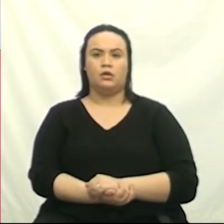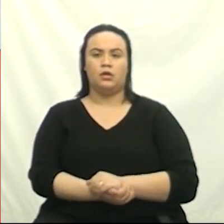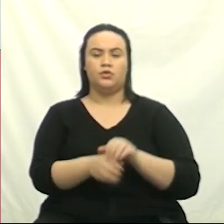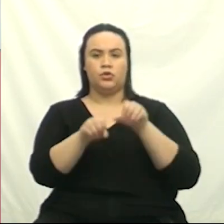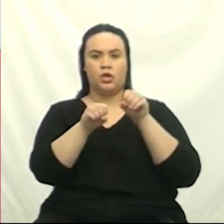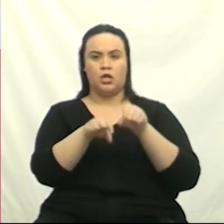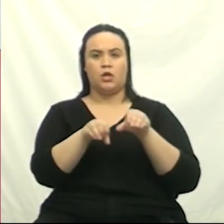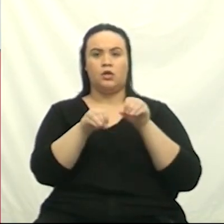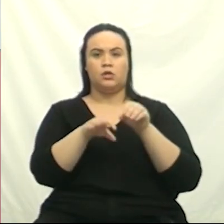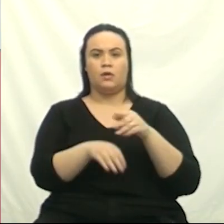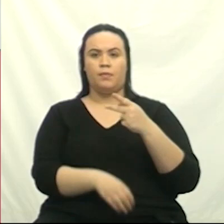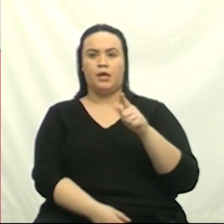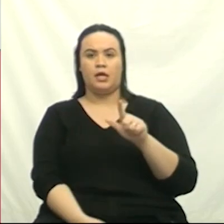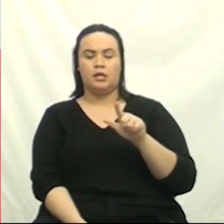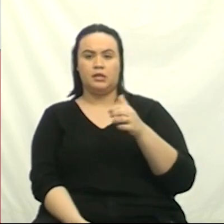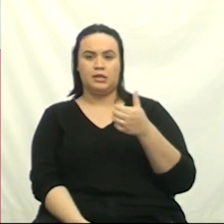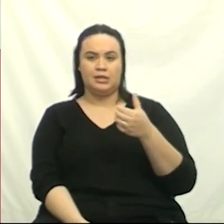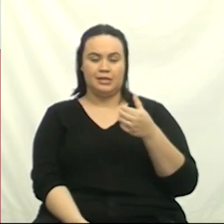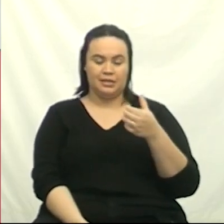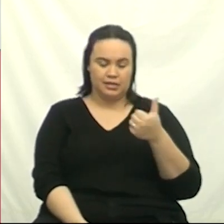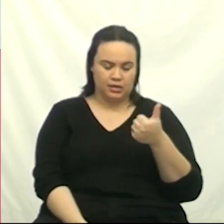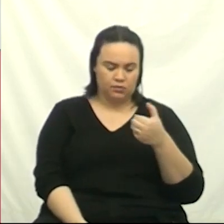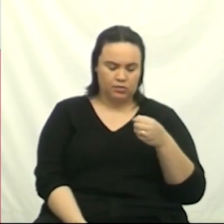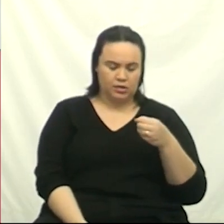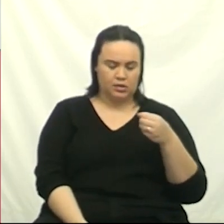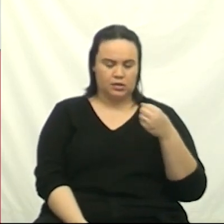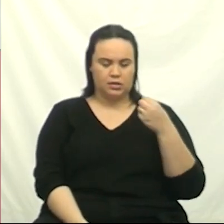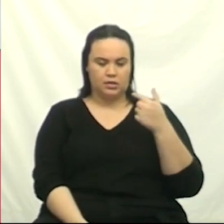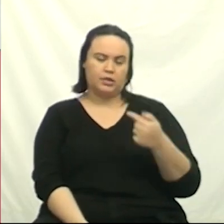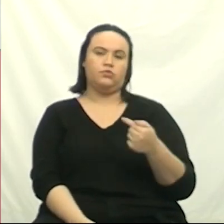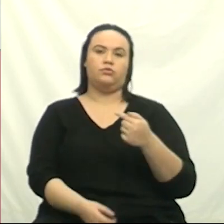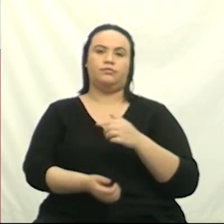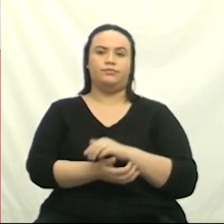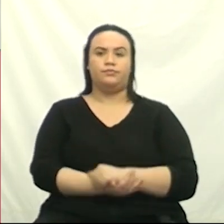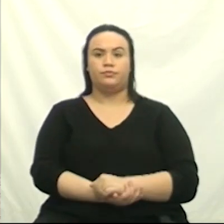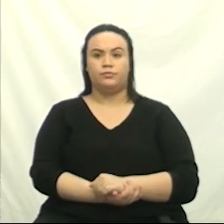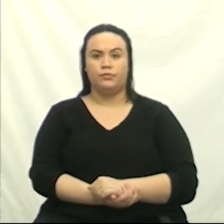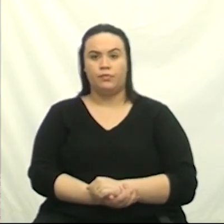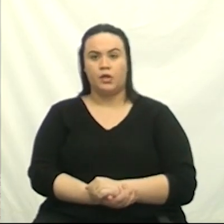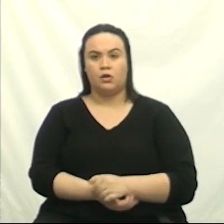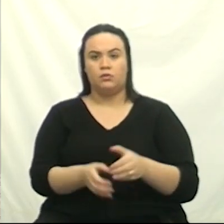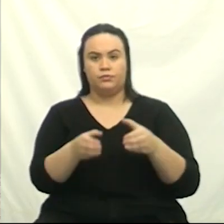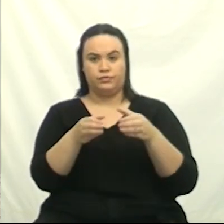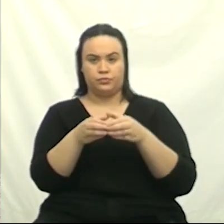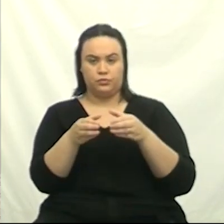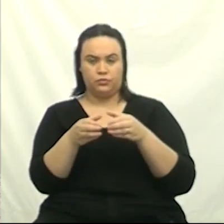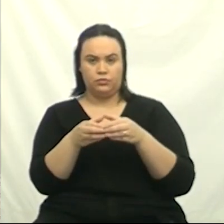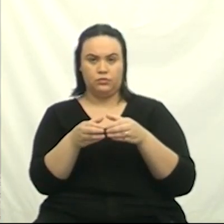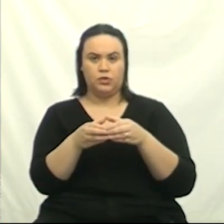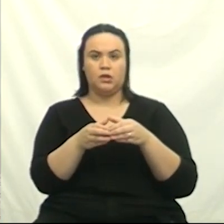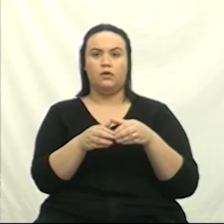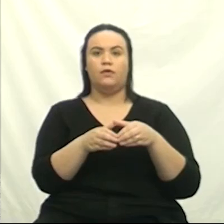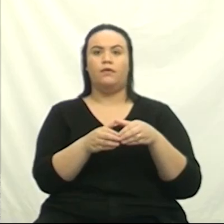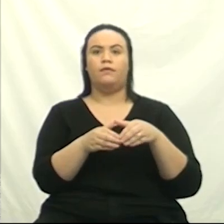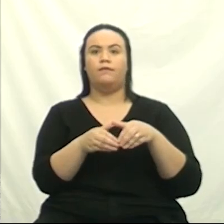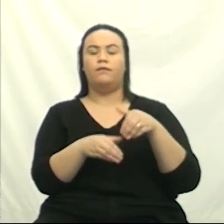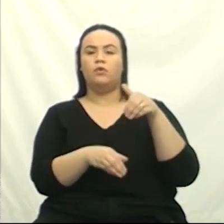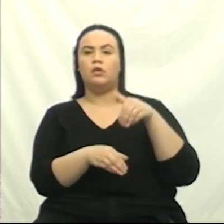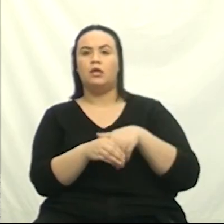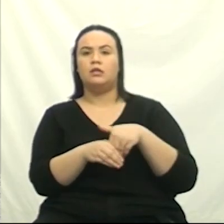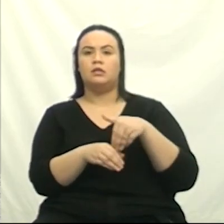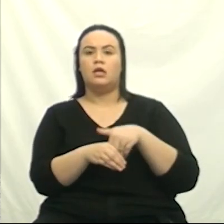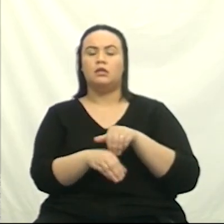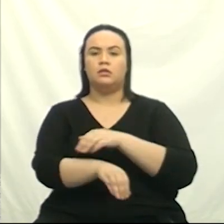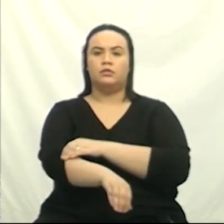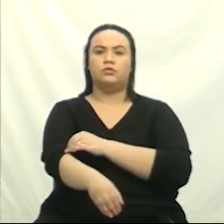educação ao p.e. 107 2023 pedido de dispensa dos pareceres está em votação do p